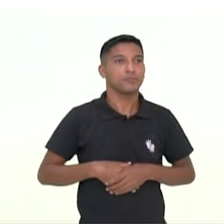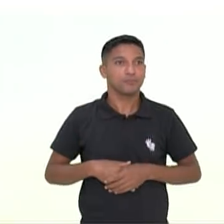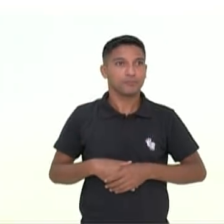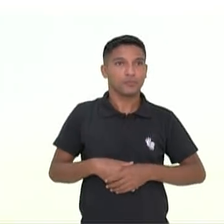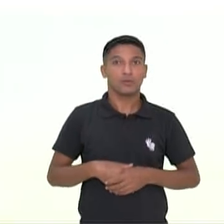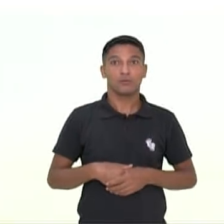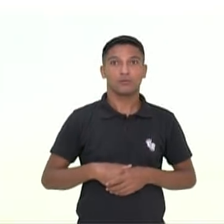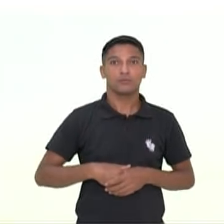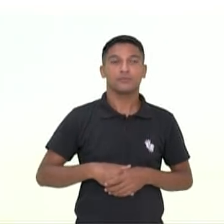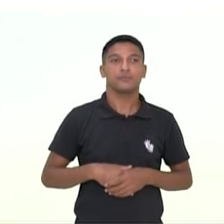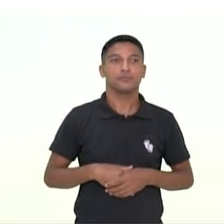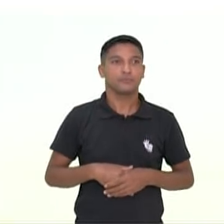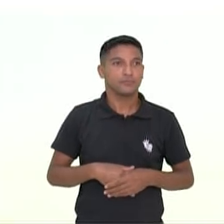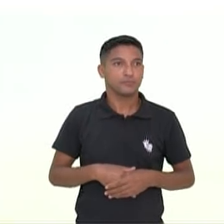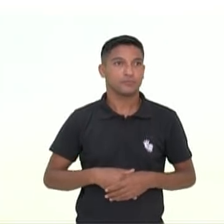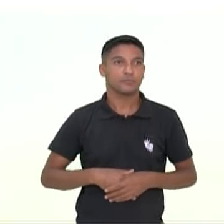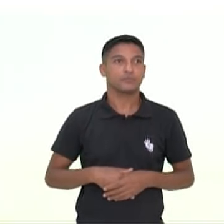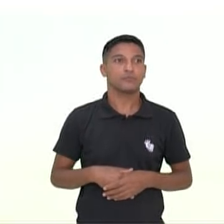e cabe-lhe